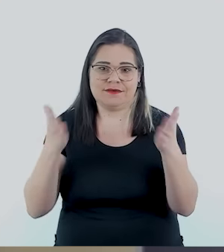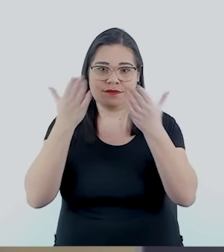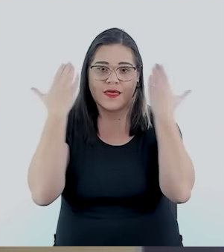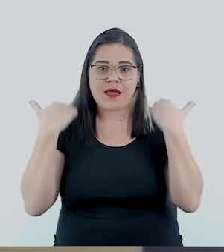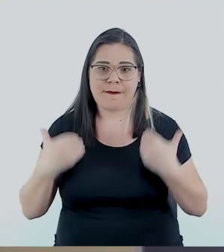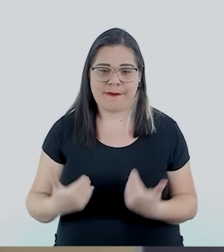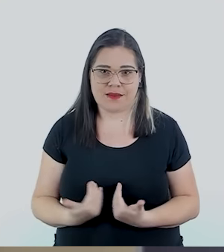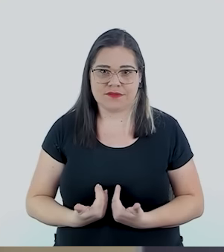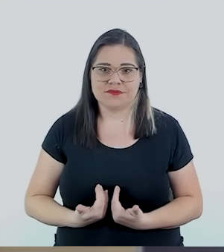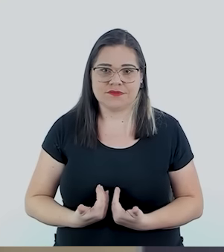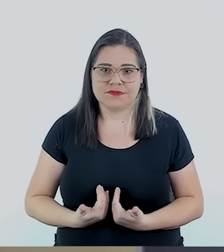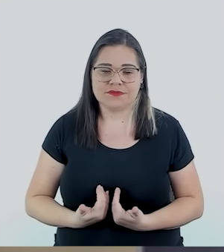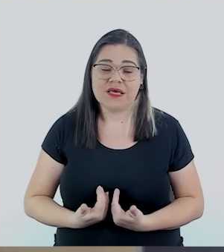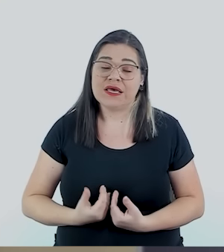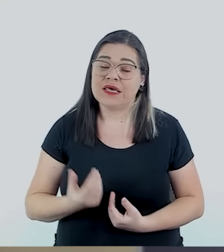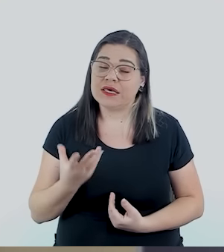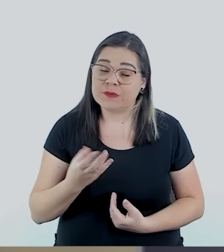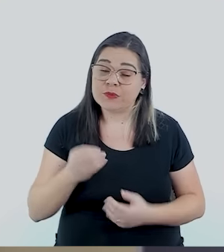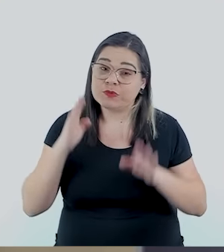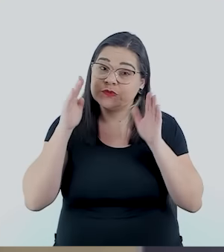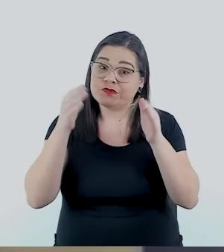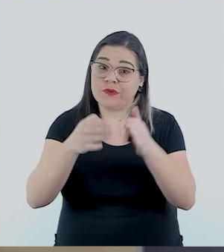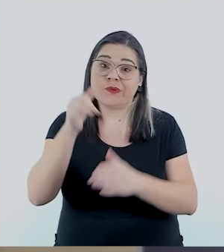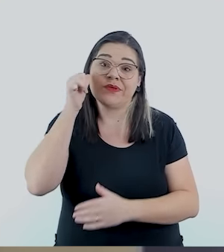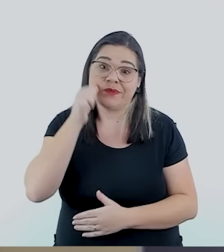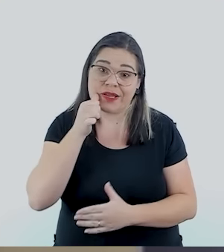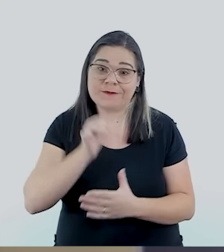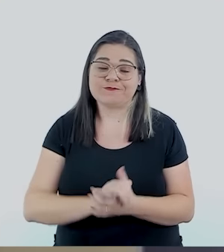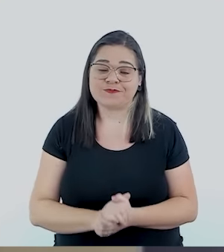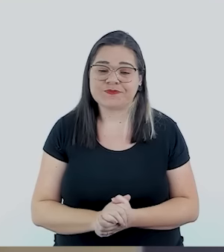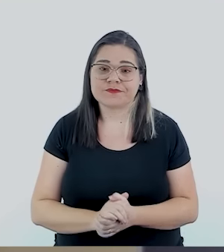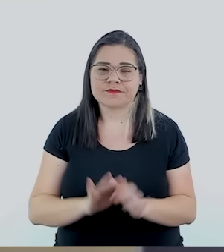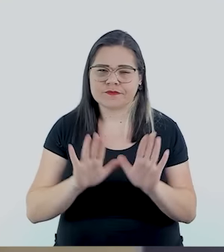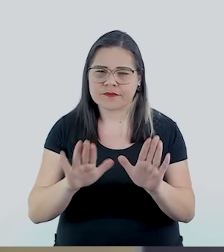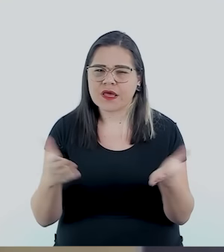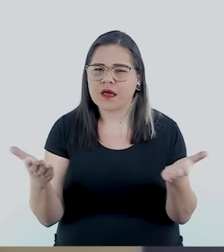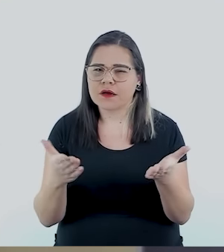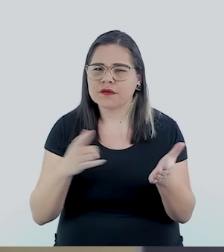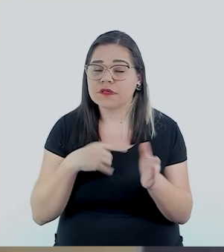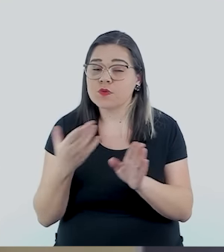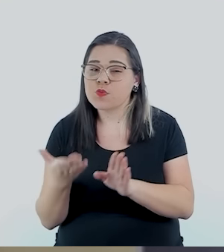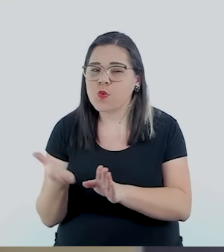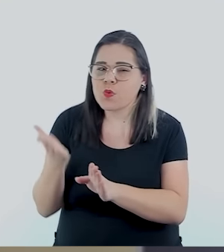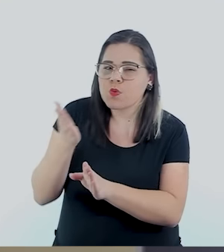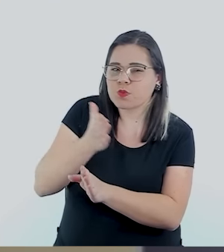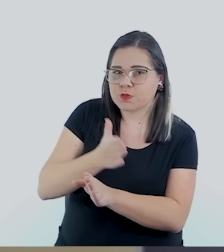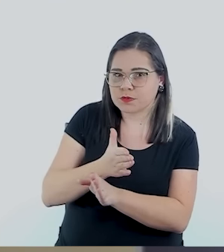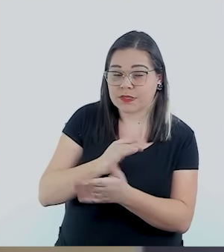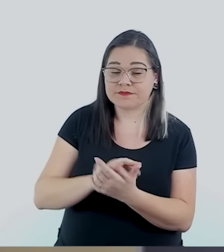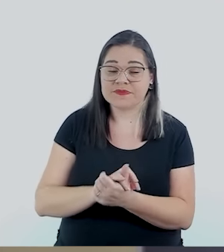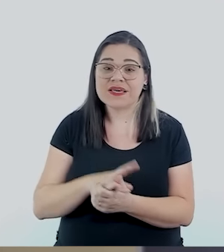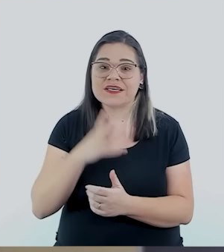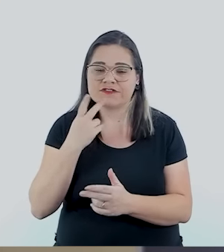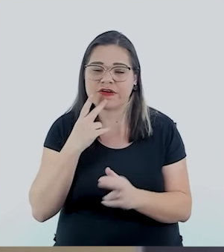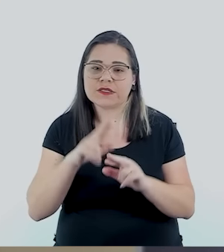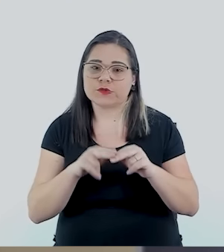Principalmente muito e muito pra mulher né E agora tem um outro lado né quando a gente fala também das